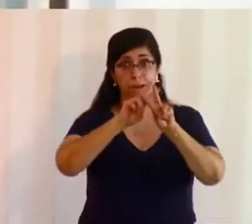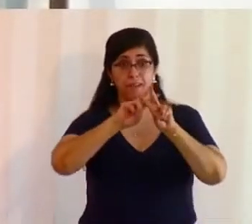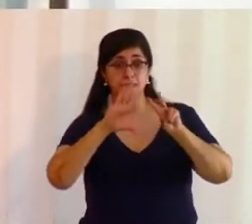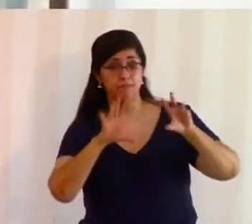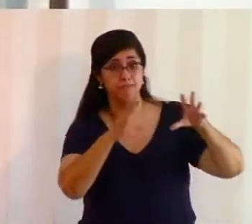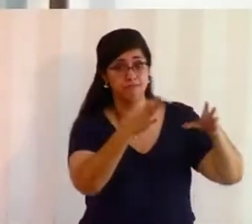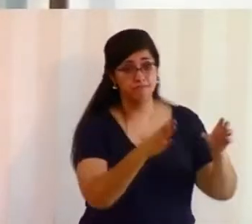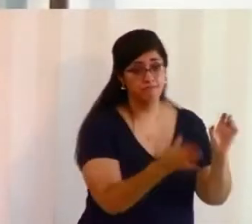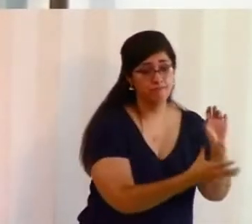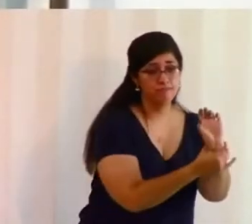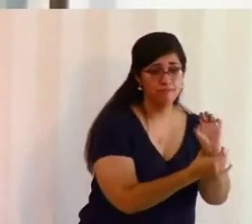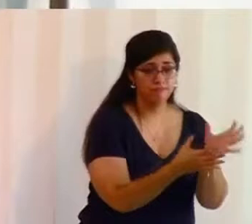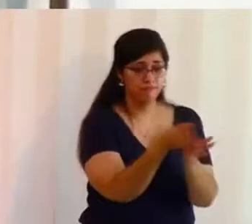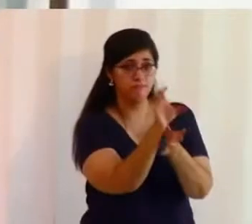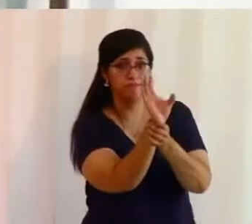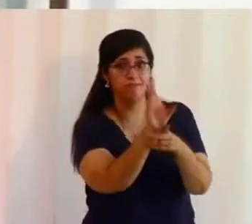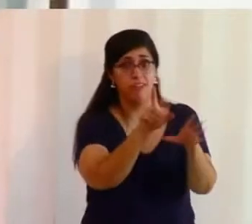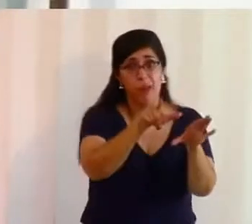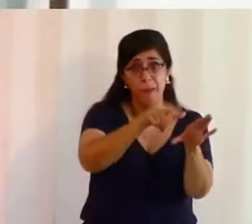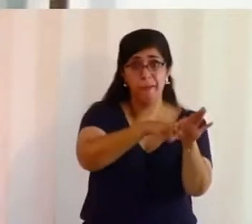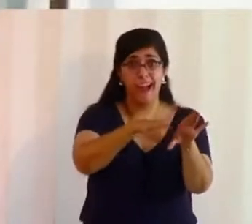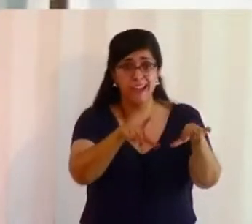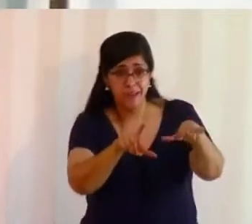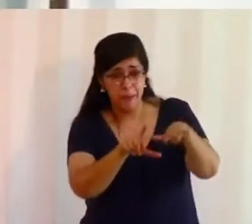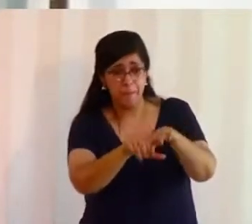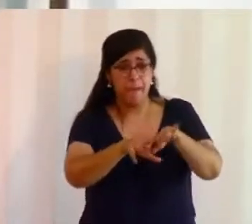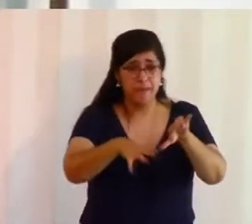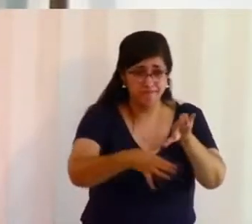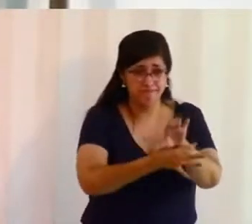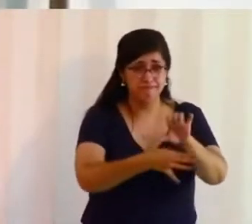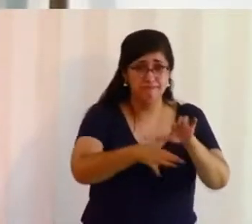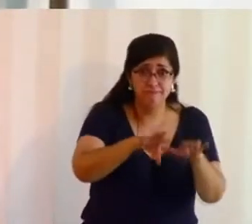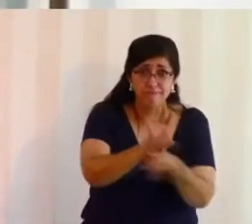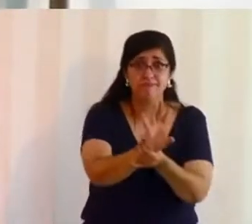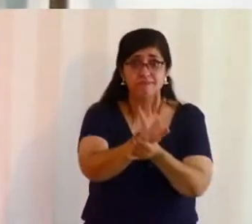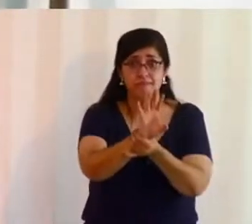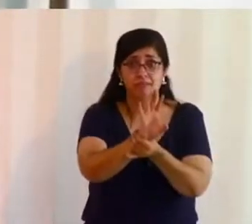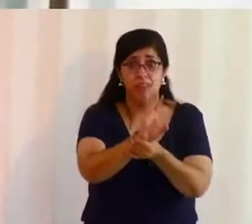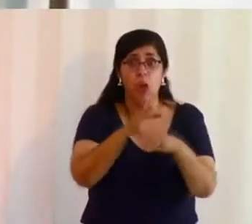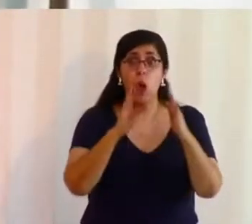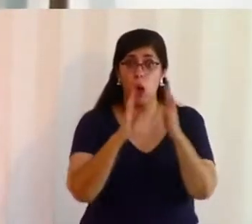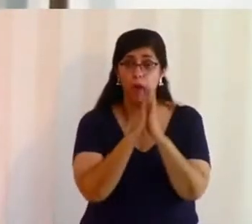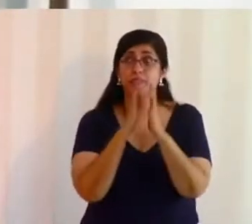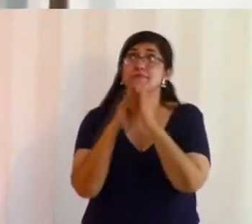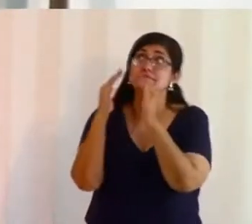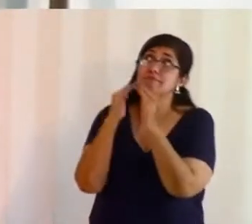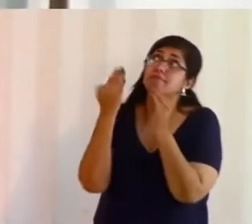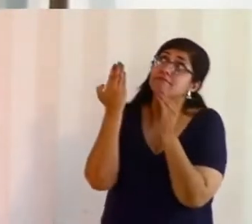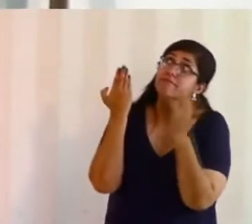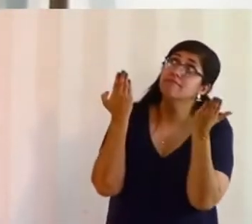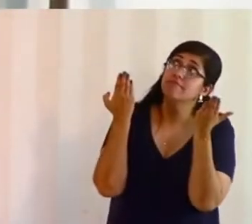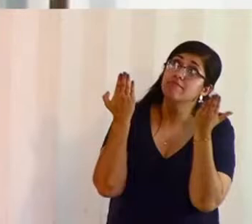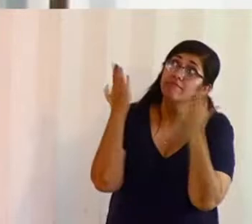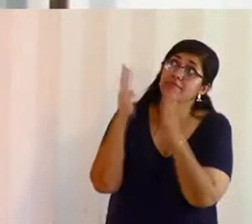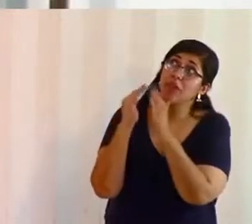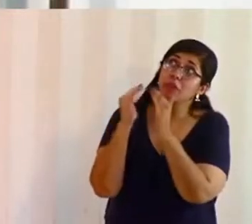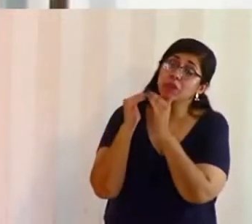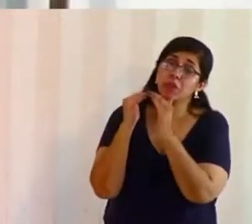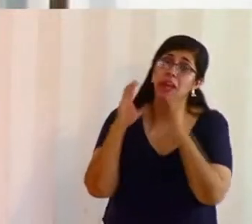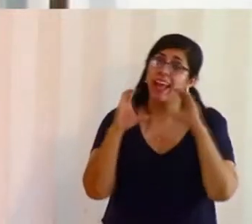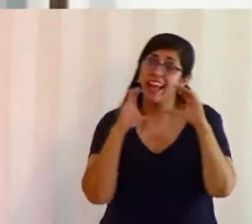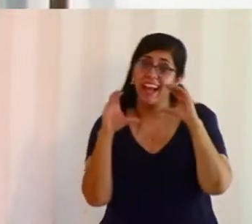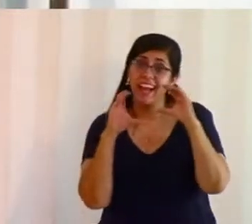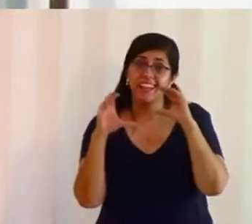mas eles estarão cantando e orando. Você pode colocar Paulo e Silas com as mãos erguidas aos céus, mas que dê a ideia de que eles